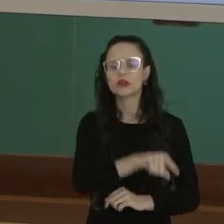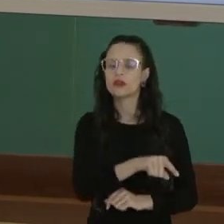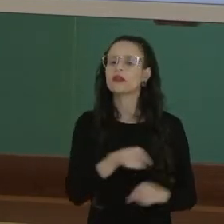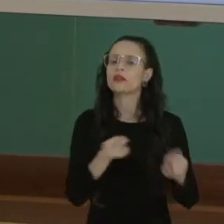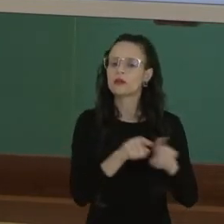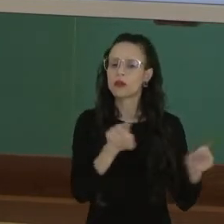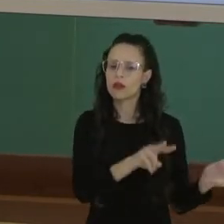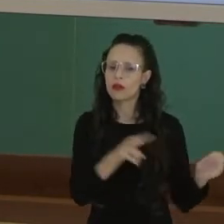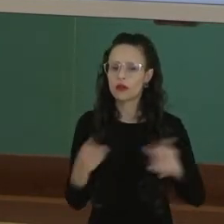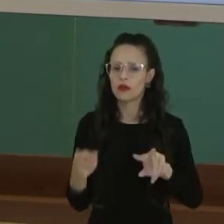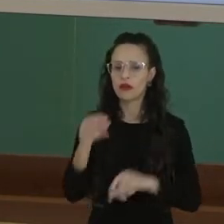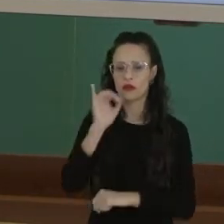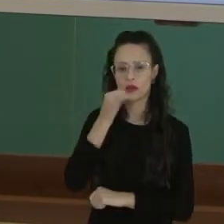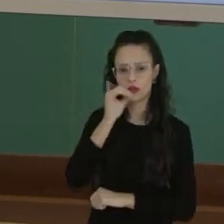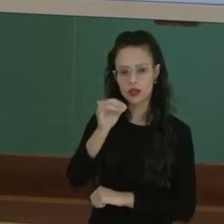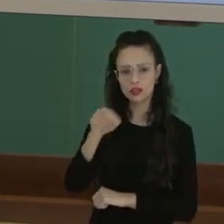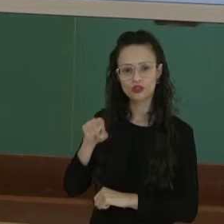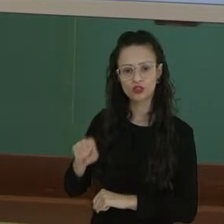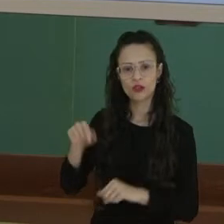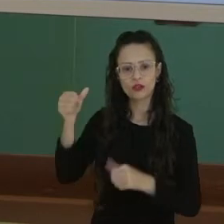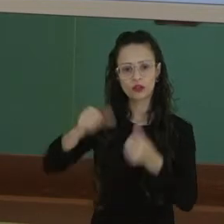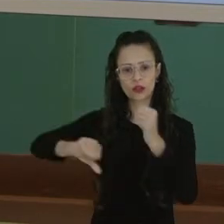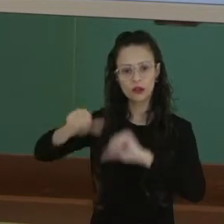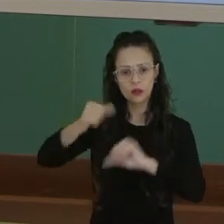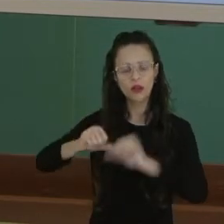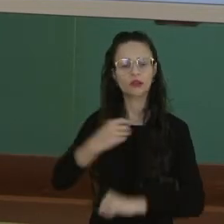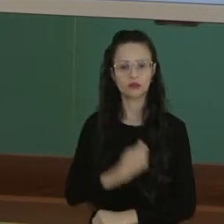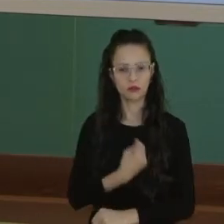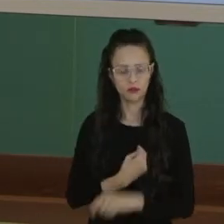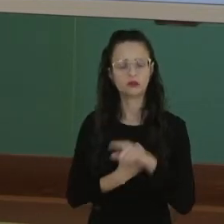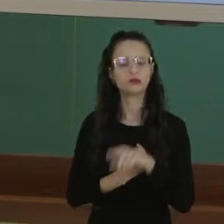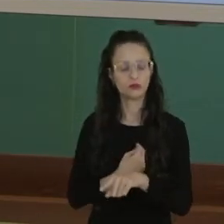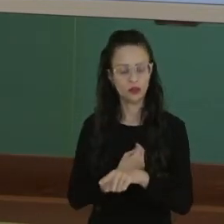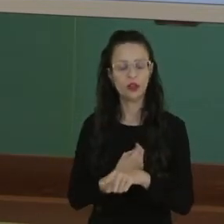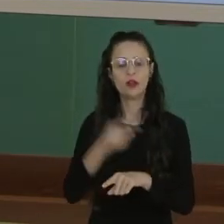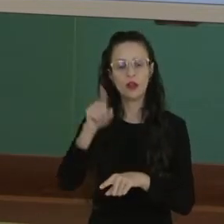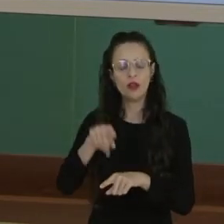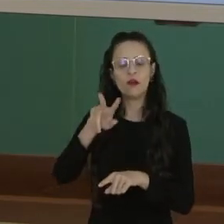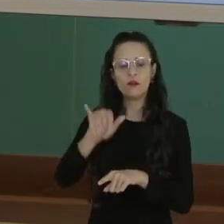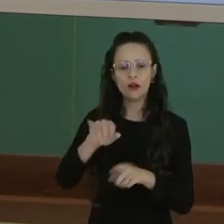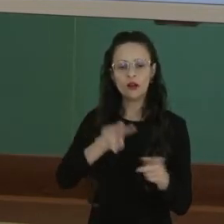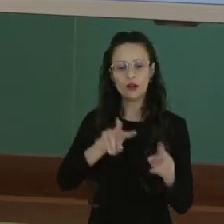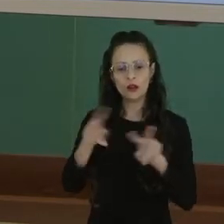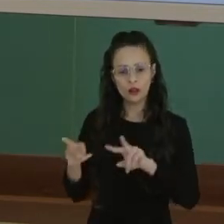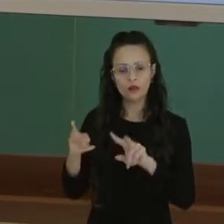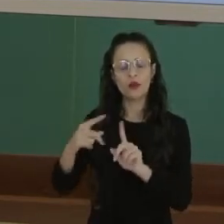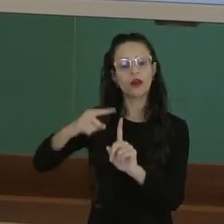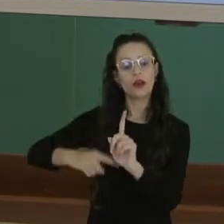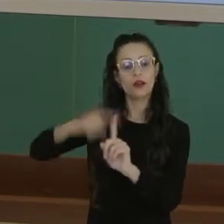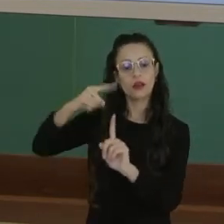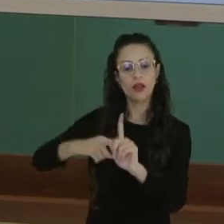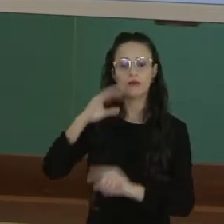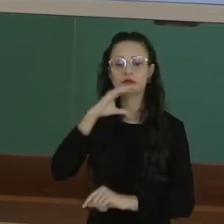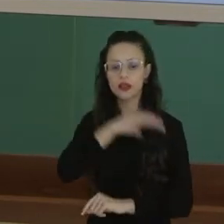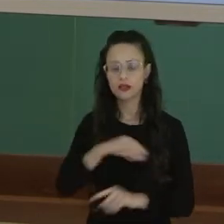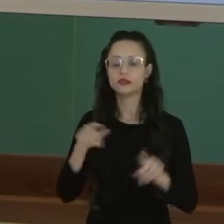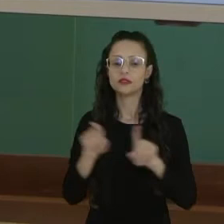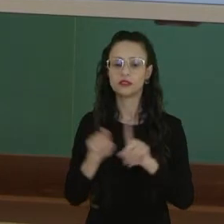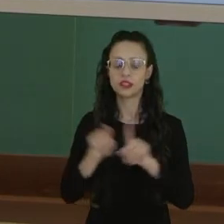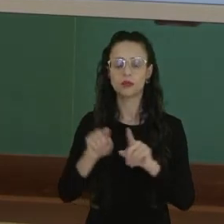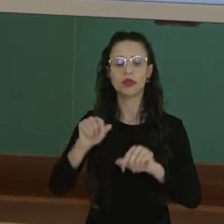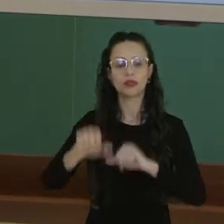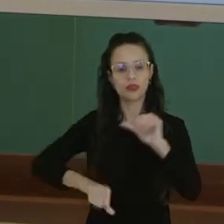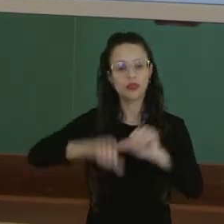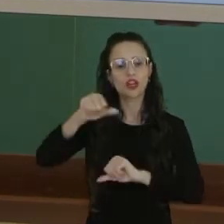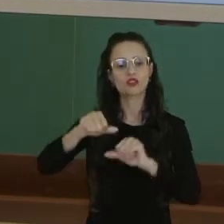em uma energia que é uma energia química que está ali e ela será transformada para energia térmica e assim você transformaria em